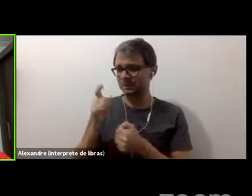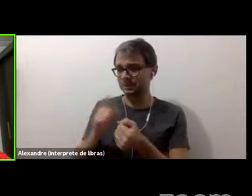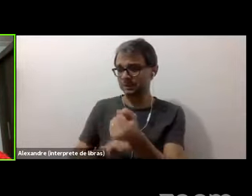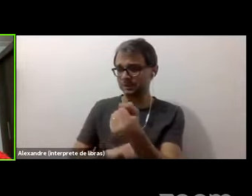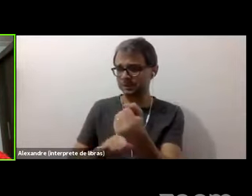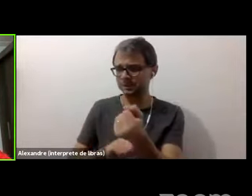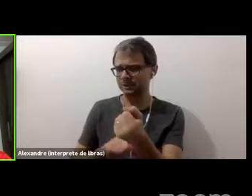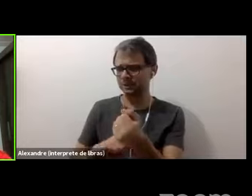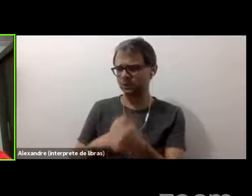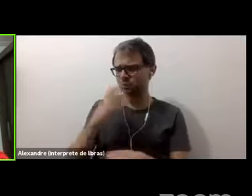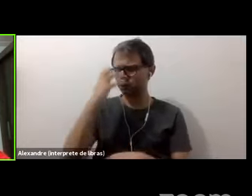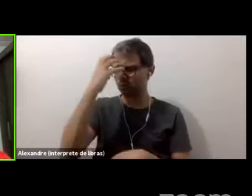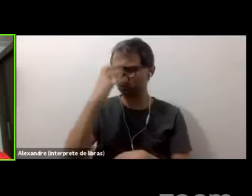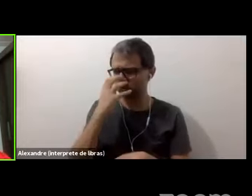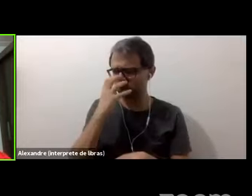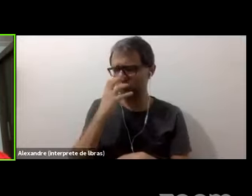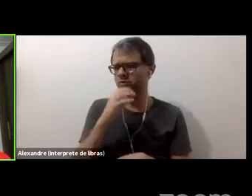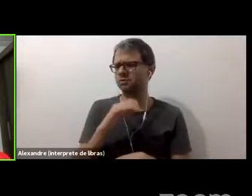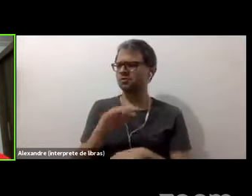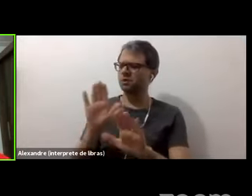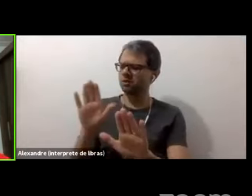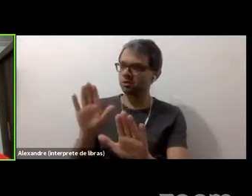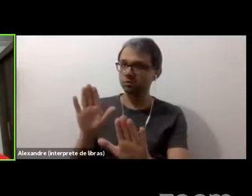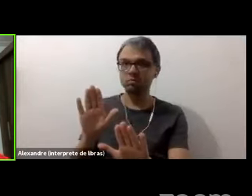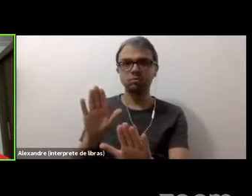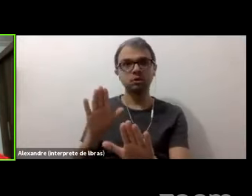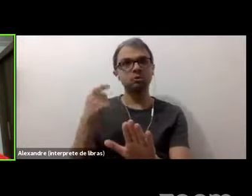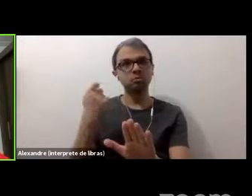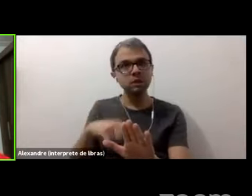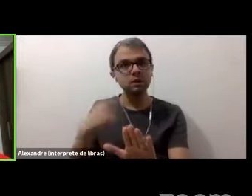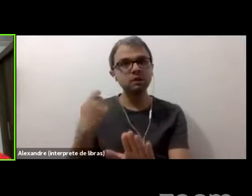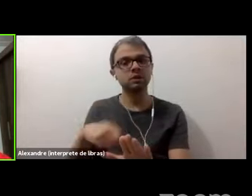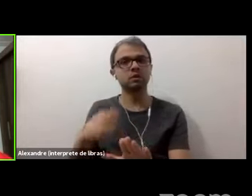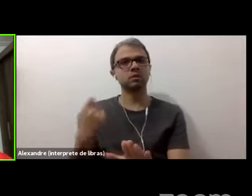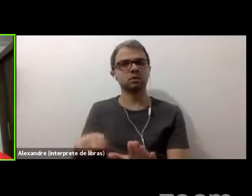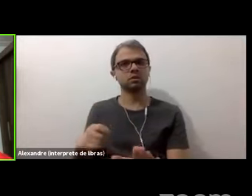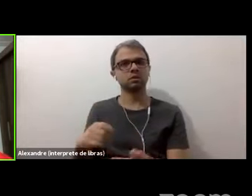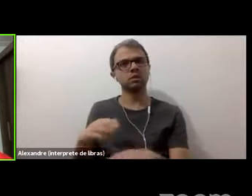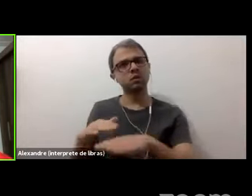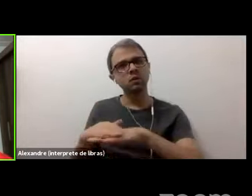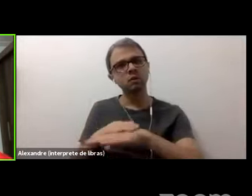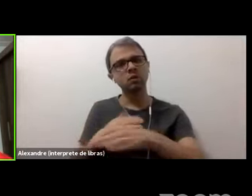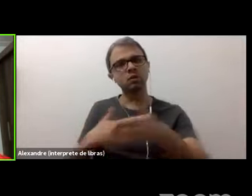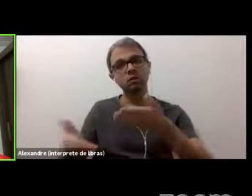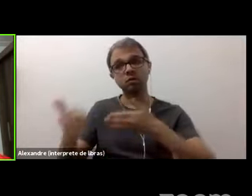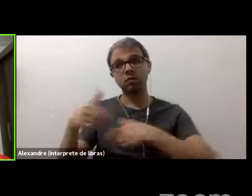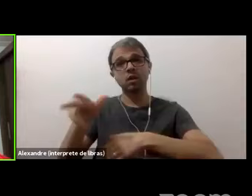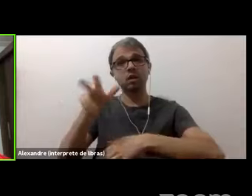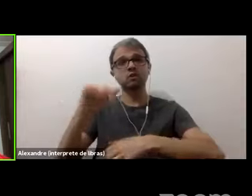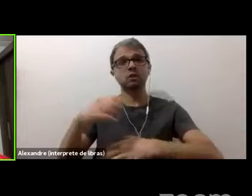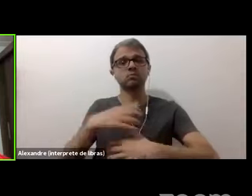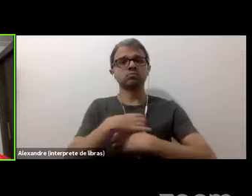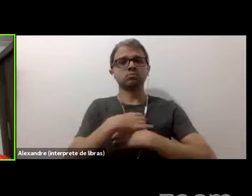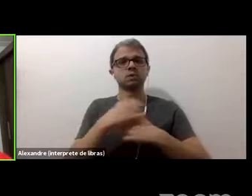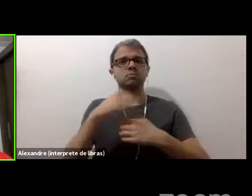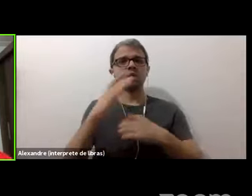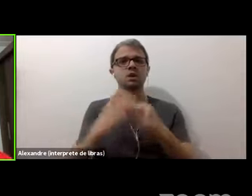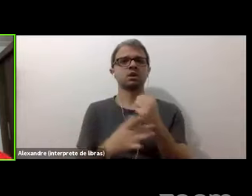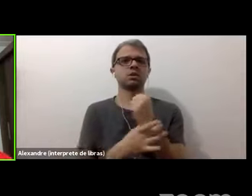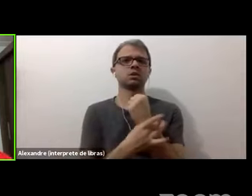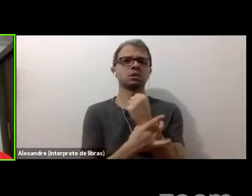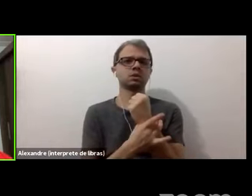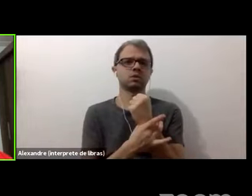com medo, e ir localizando e pontuando para que ela fique mais segura também, né? Um outro